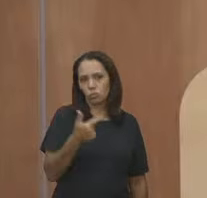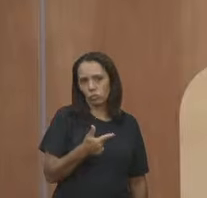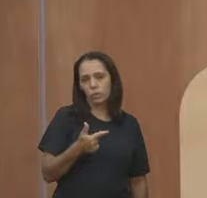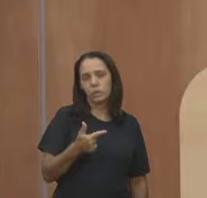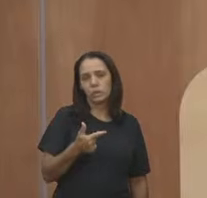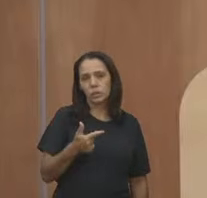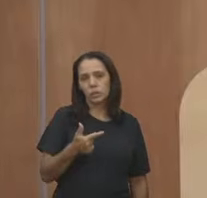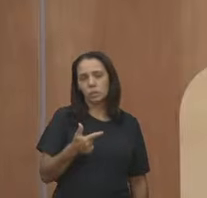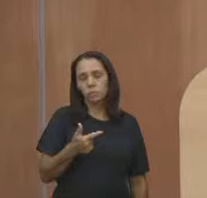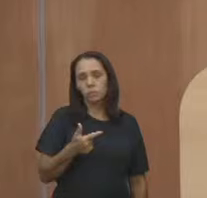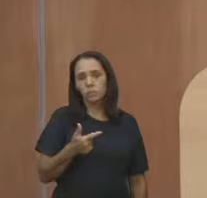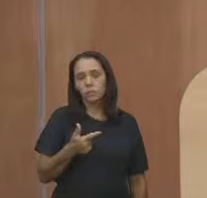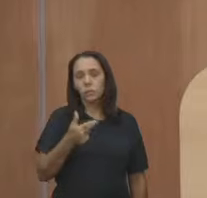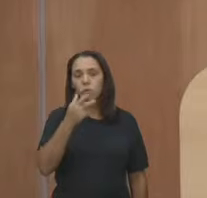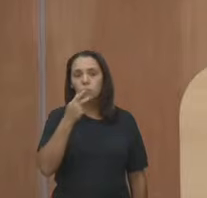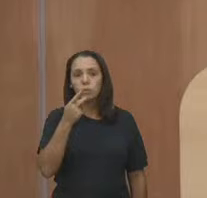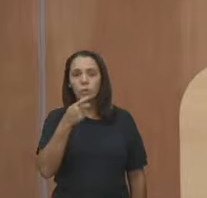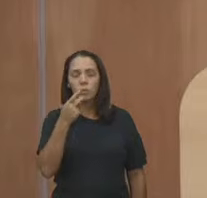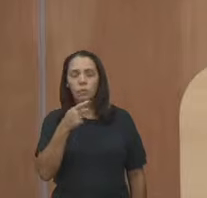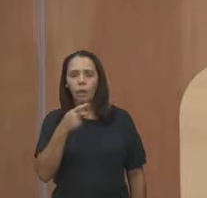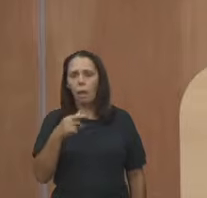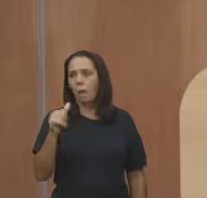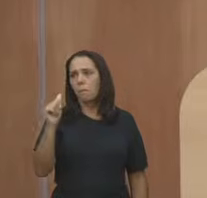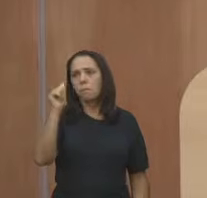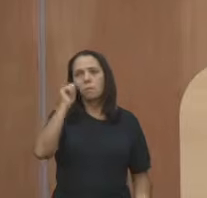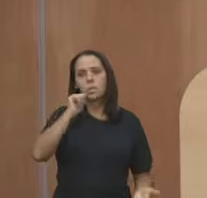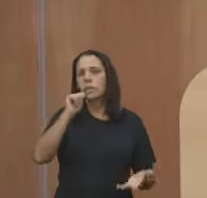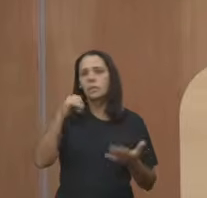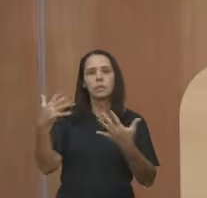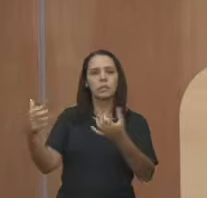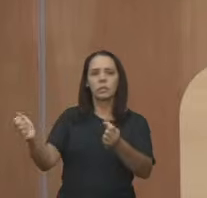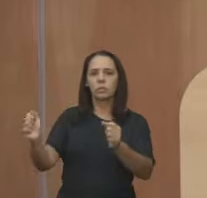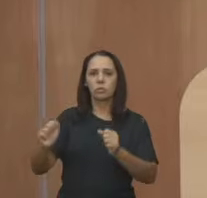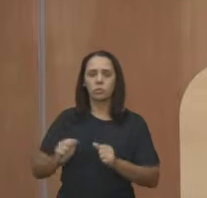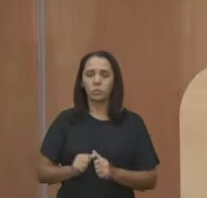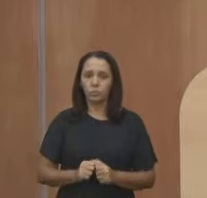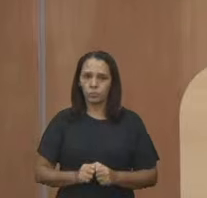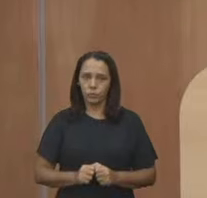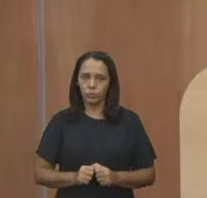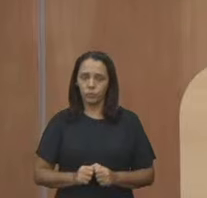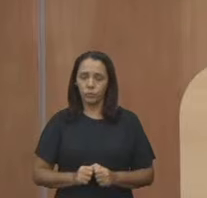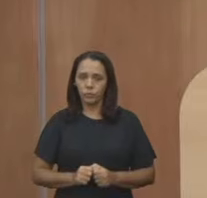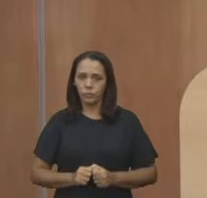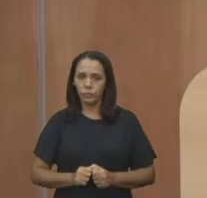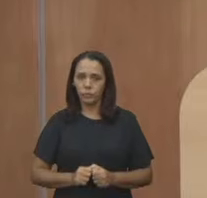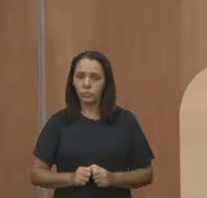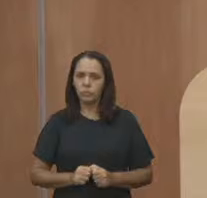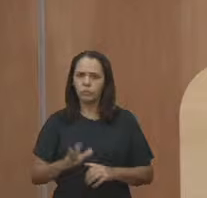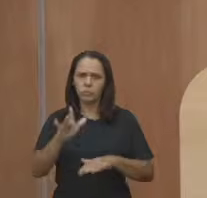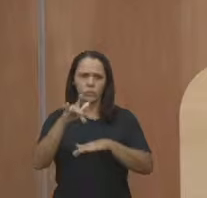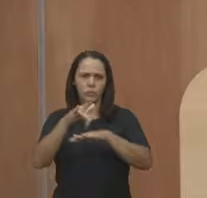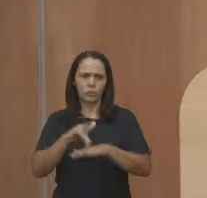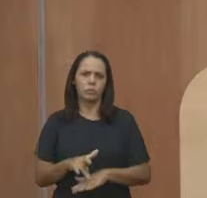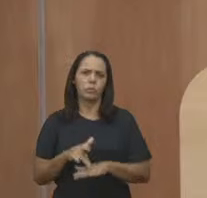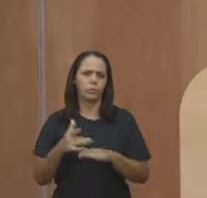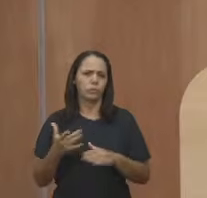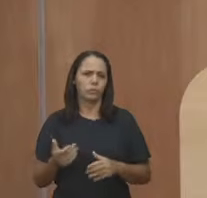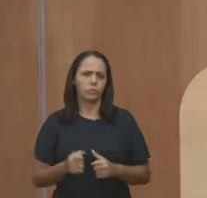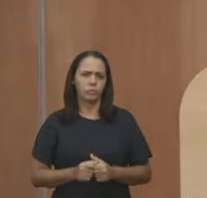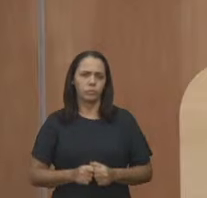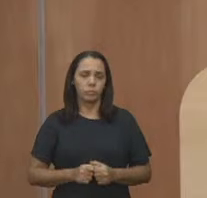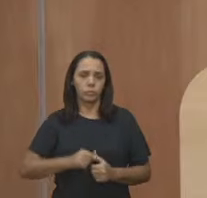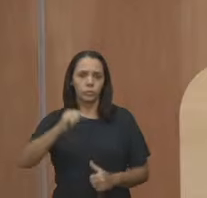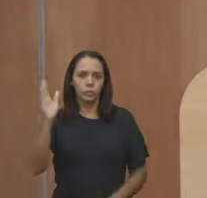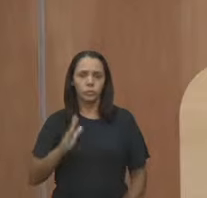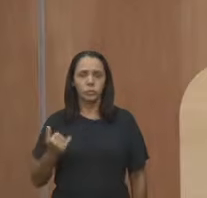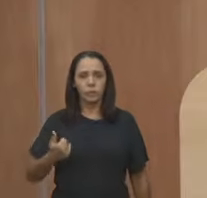decisão dele, dizendo que a garota teria consentido com esse estupro. O que é um absurdo. A gente sabe que no Brasil